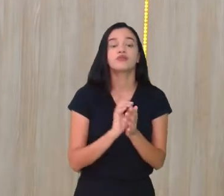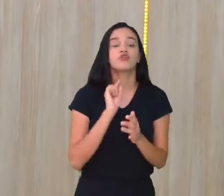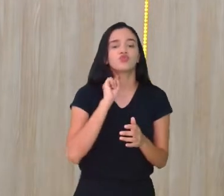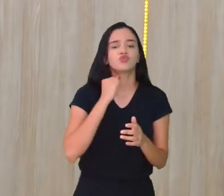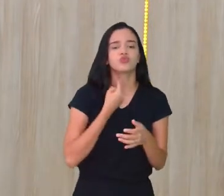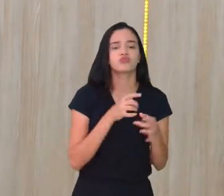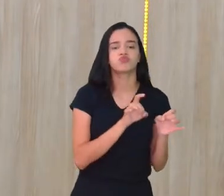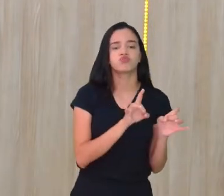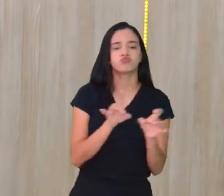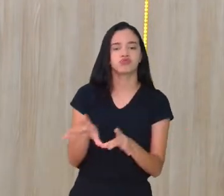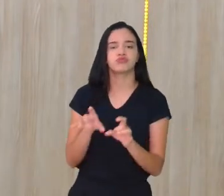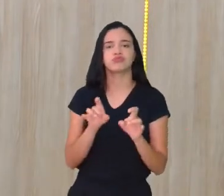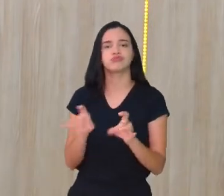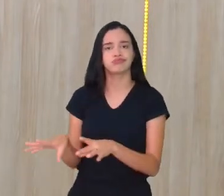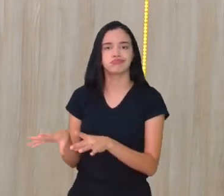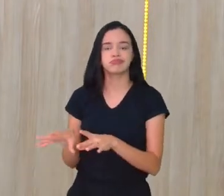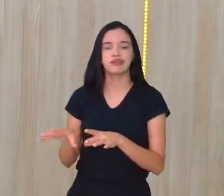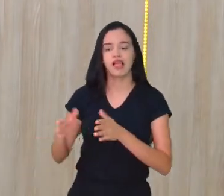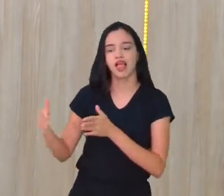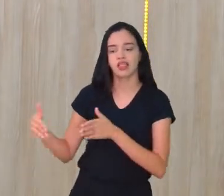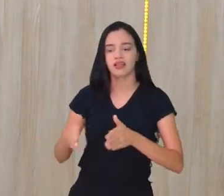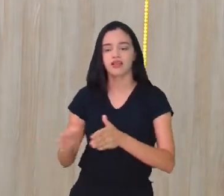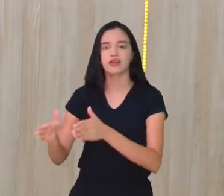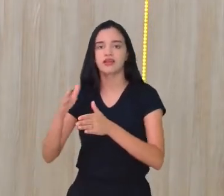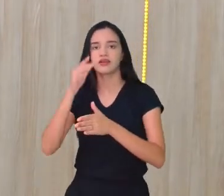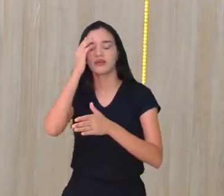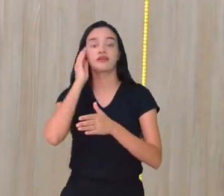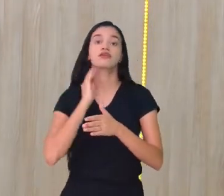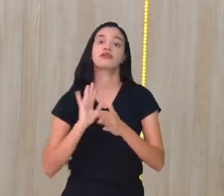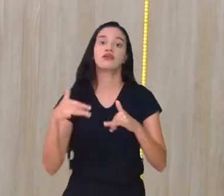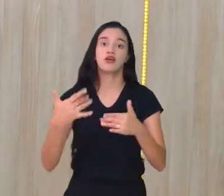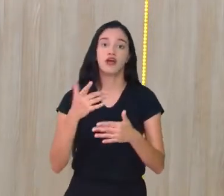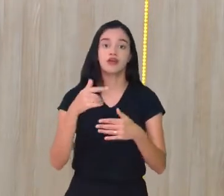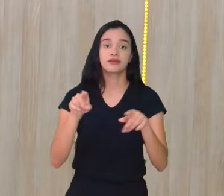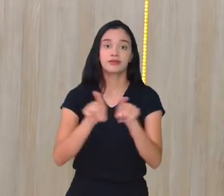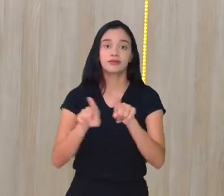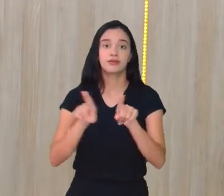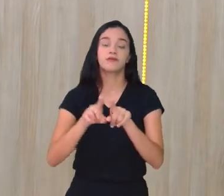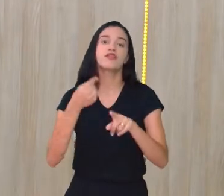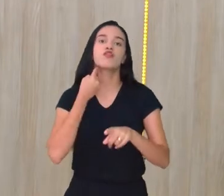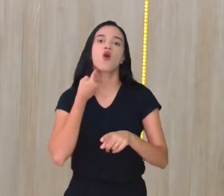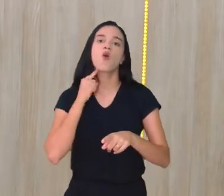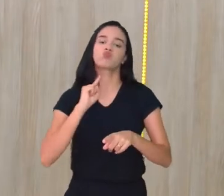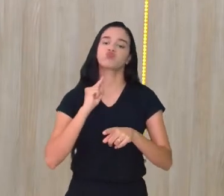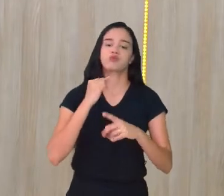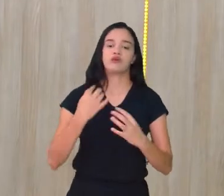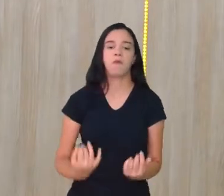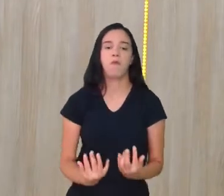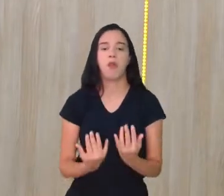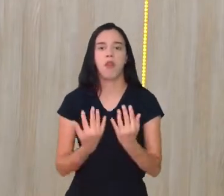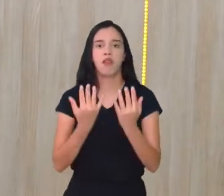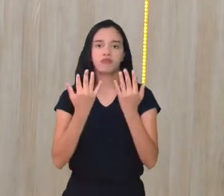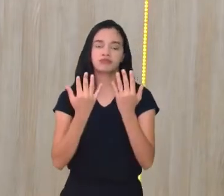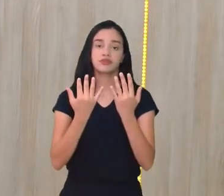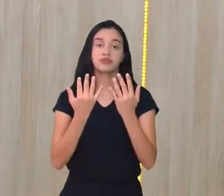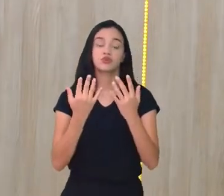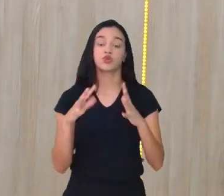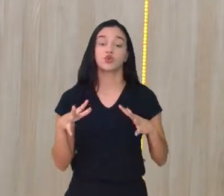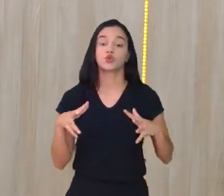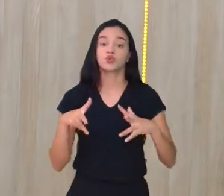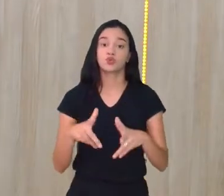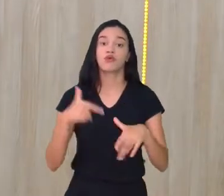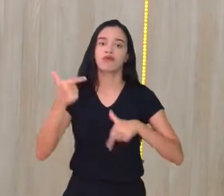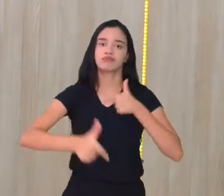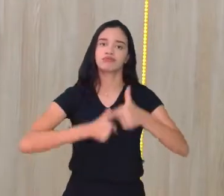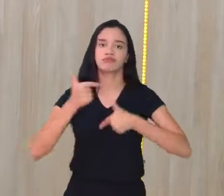orgânicos, industriais no ar, como também a questão da poluição hídrica. Tudo isso são atividades humanas